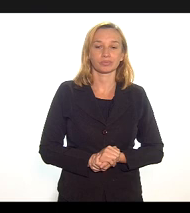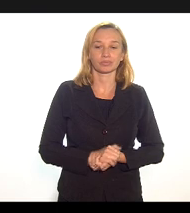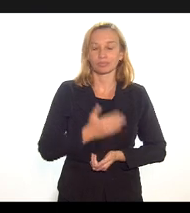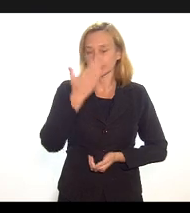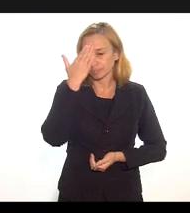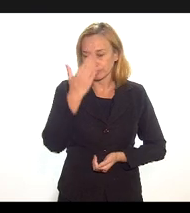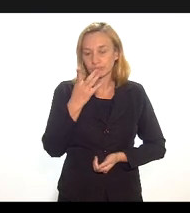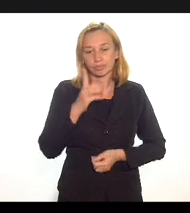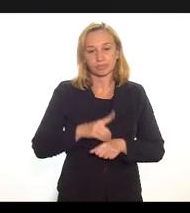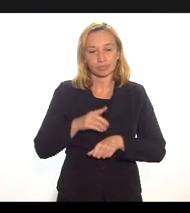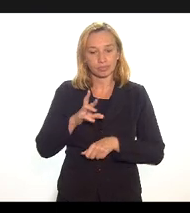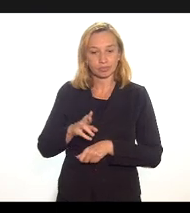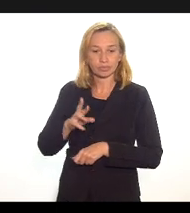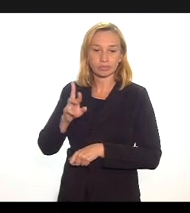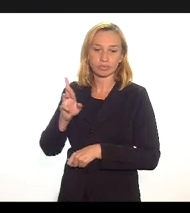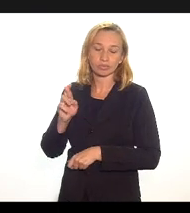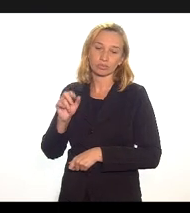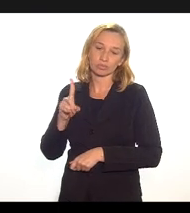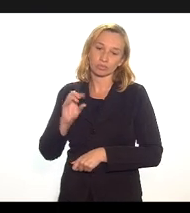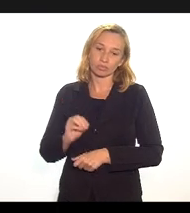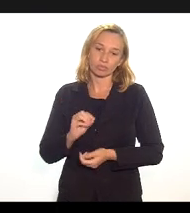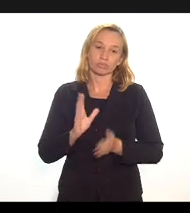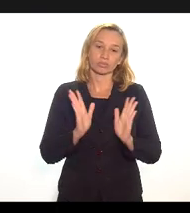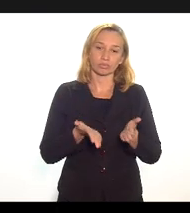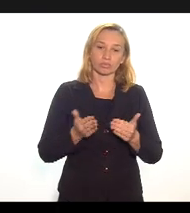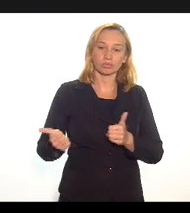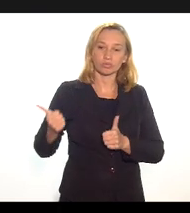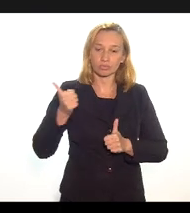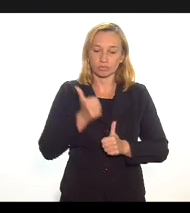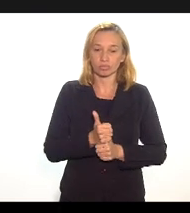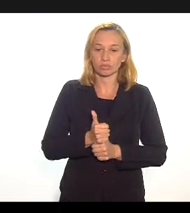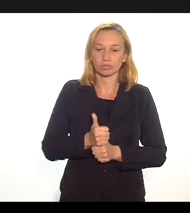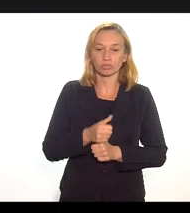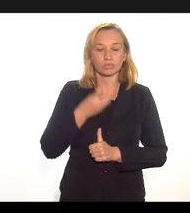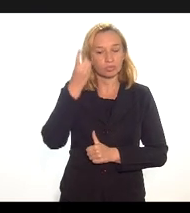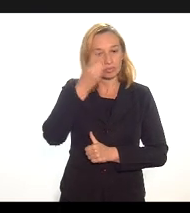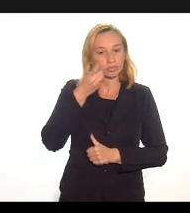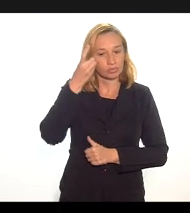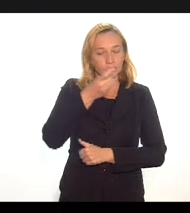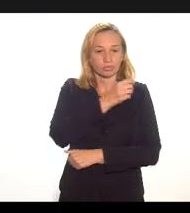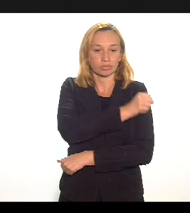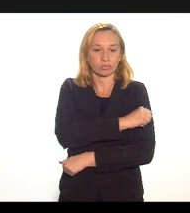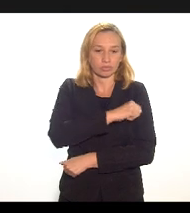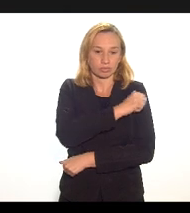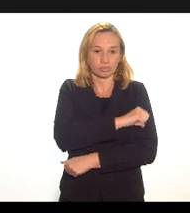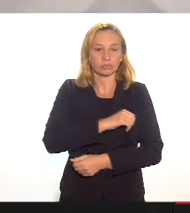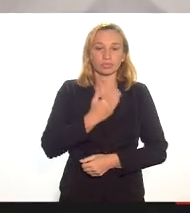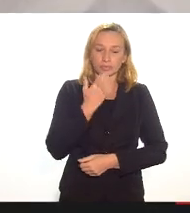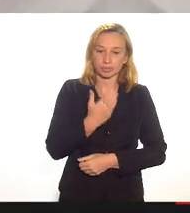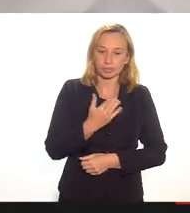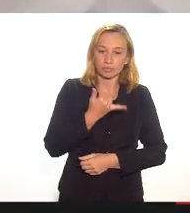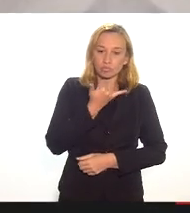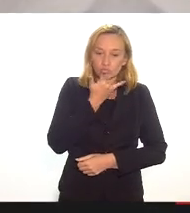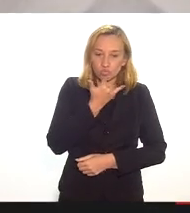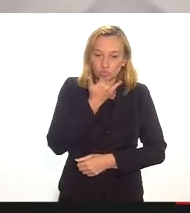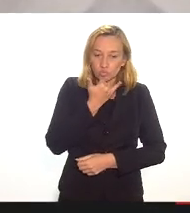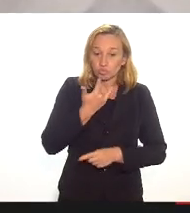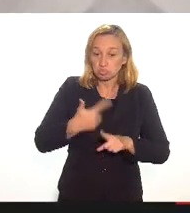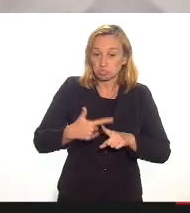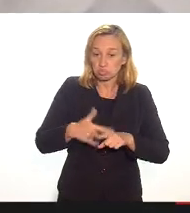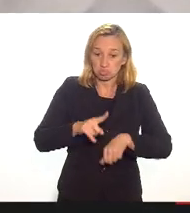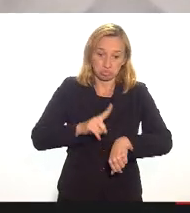Obrigada, doutor Rodrigo. Vou, então, passar a presidência à deputada enfermeira Rejane, pedindo desculpas porque